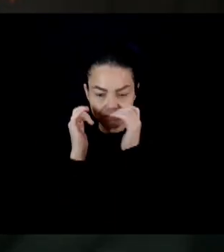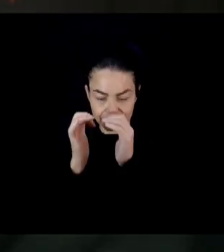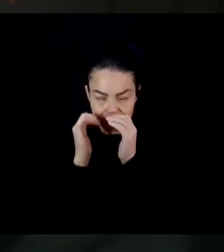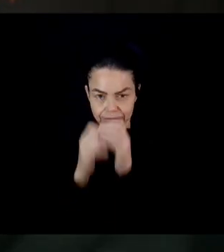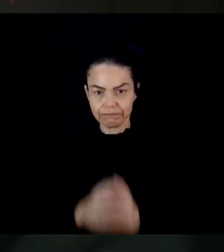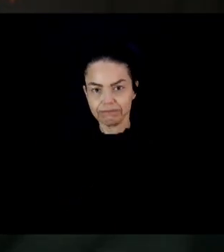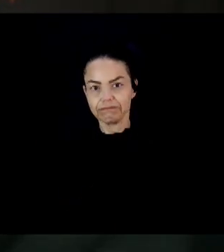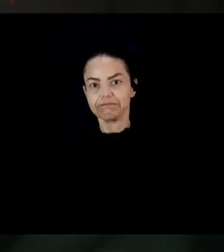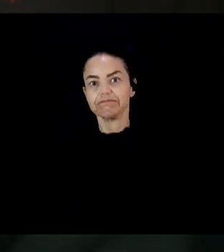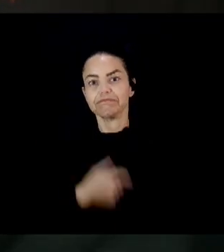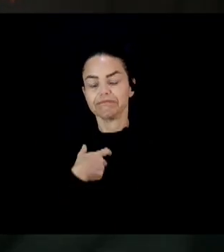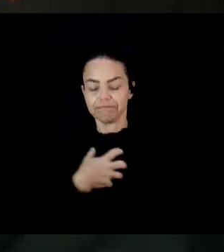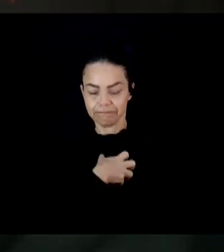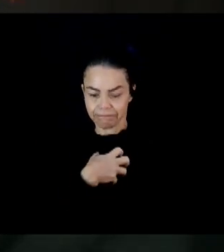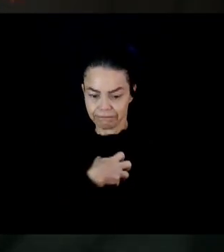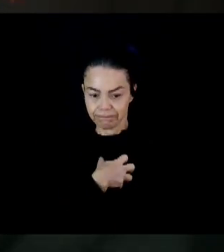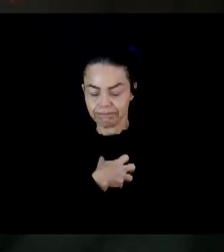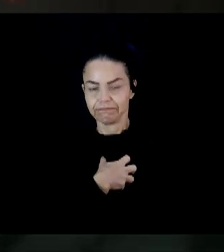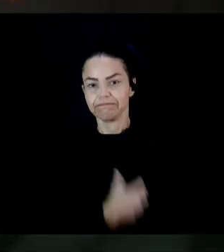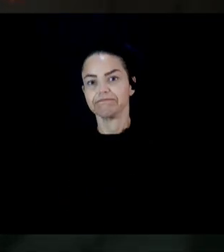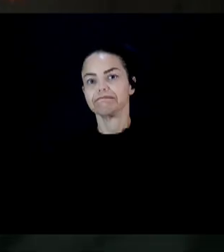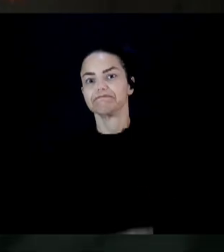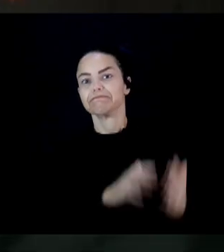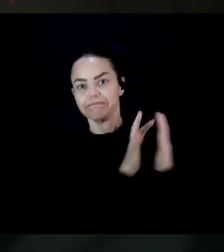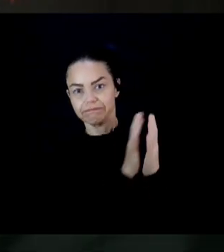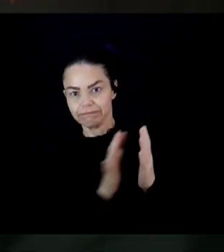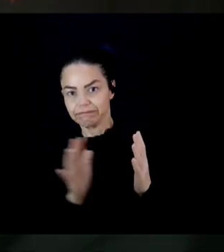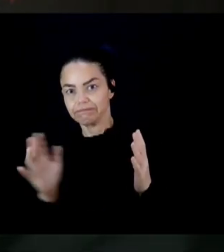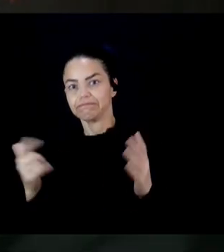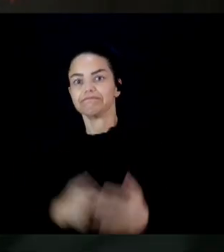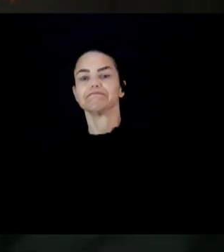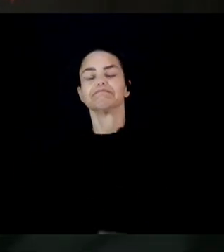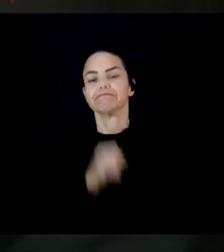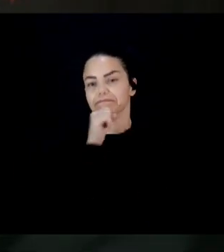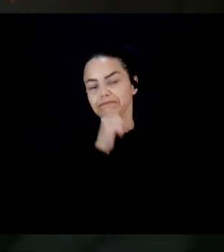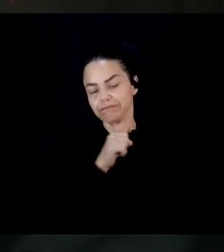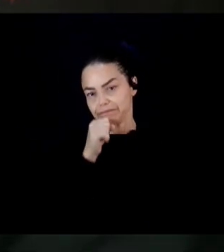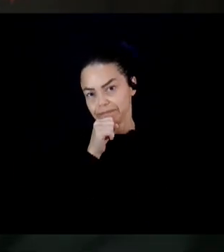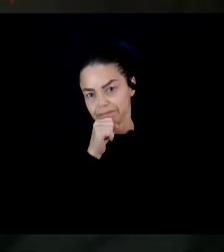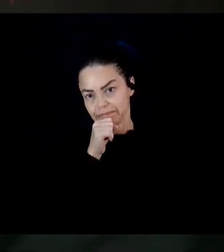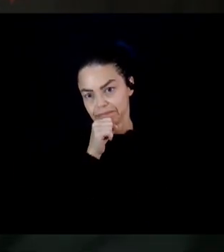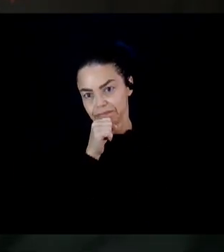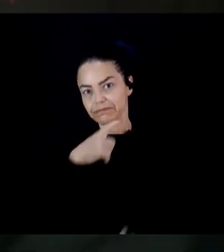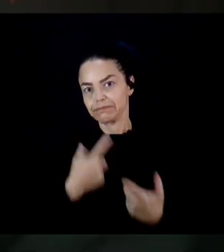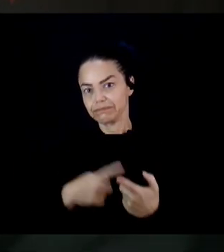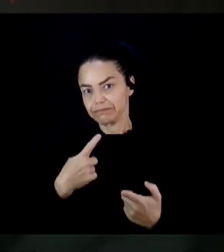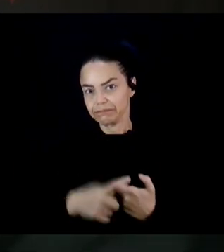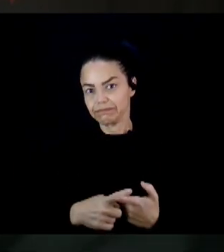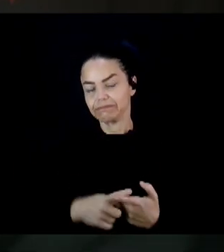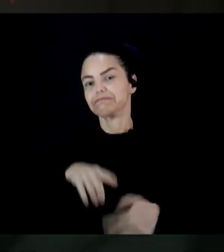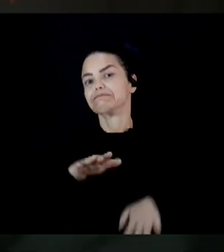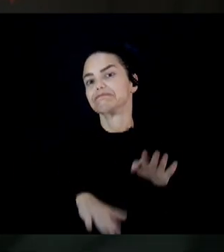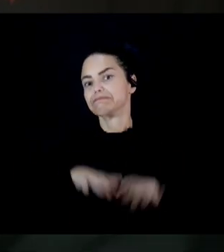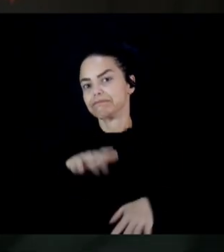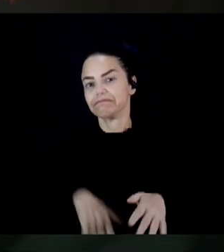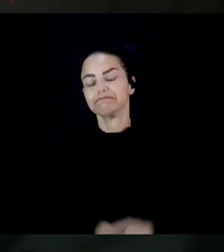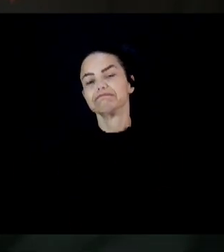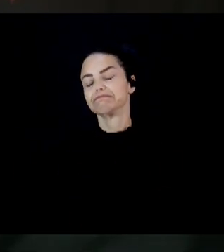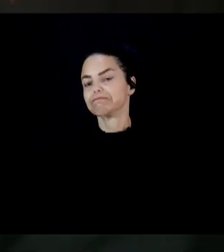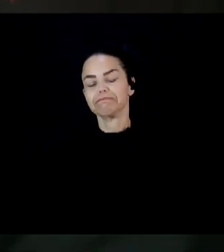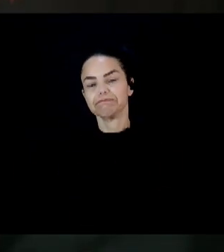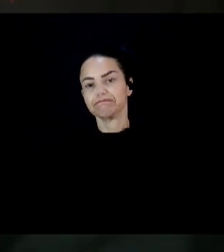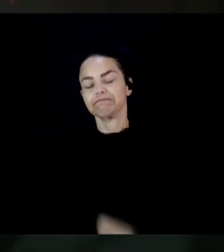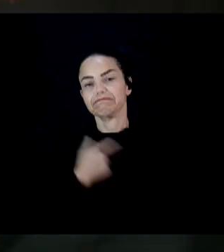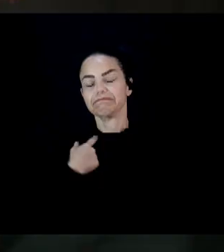aspectos emocionais ao longo do processo de envelhecimento? Porque às vezes a gente não se dá conta que nós